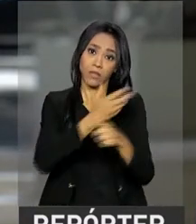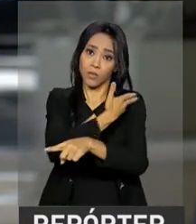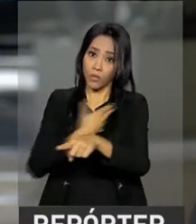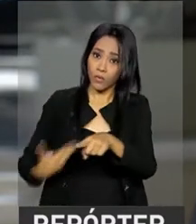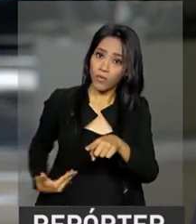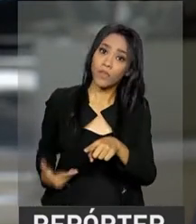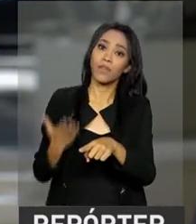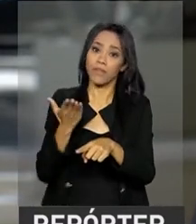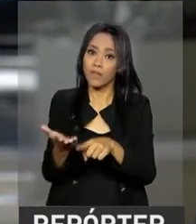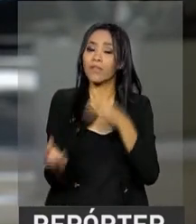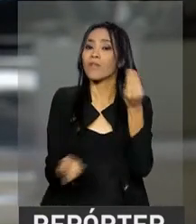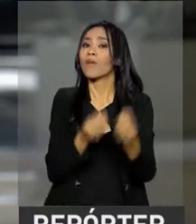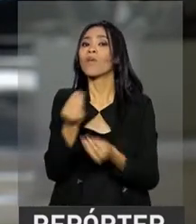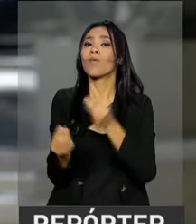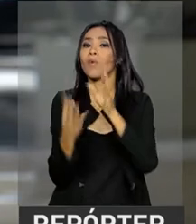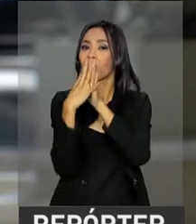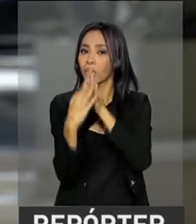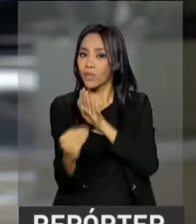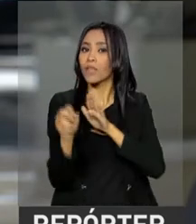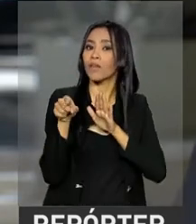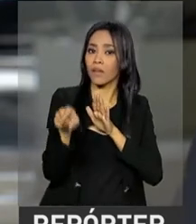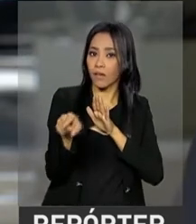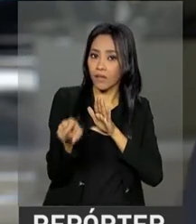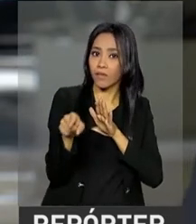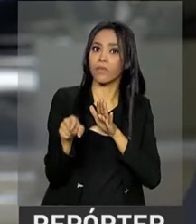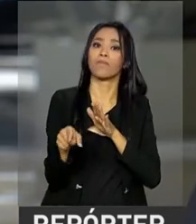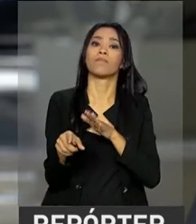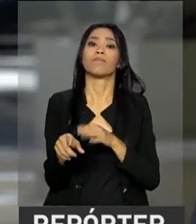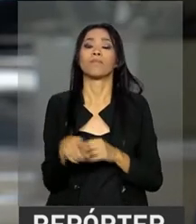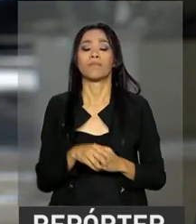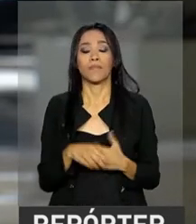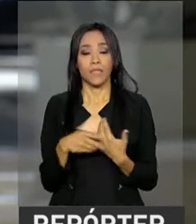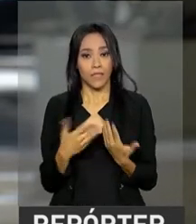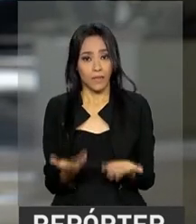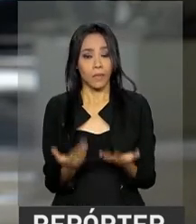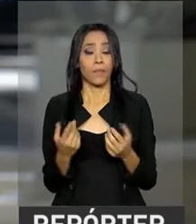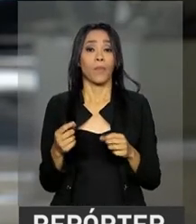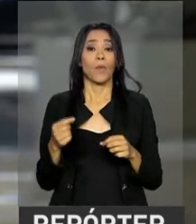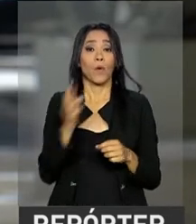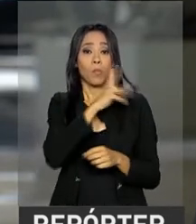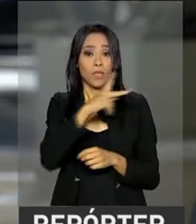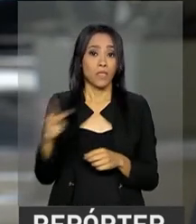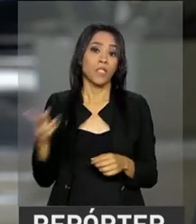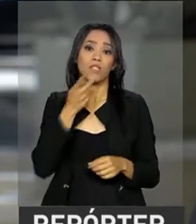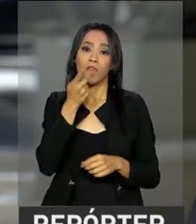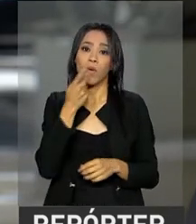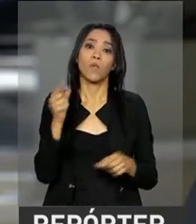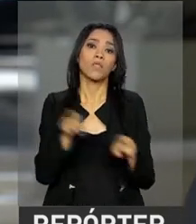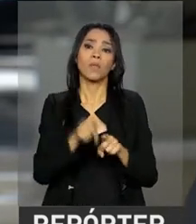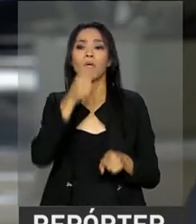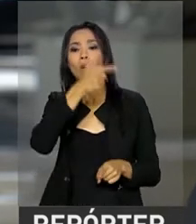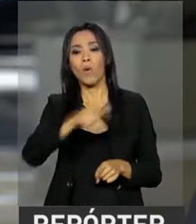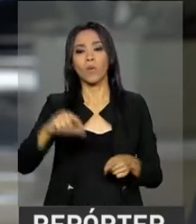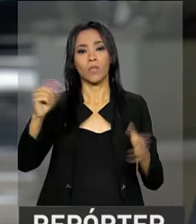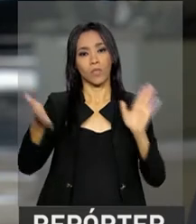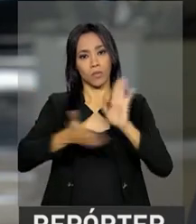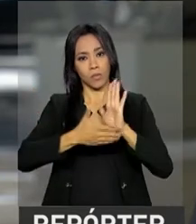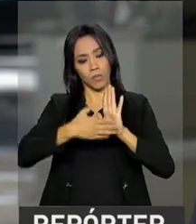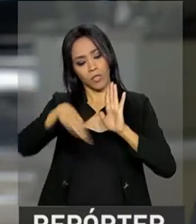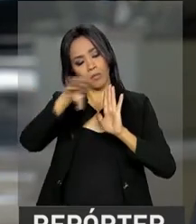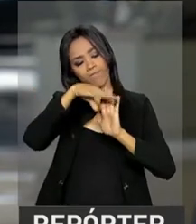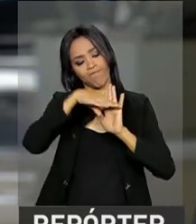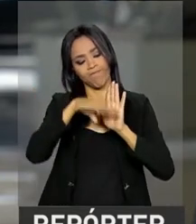serem aplicadas nas empresas públicas empresas estatais o presidente também destacou outras medidas que o governo vem